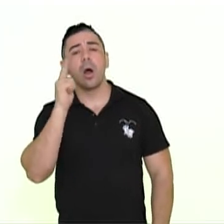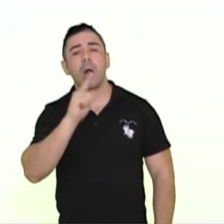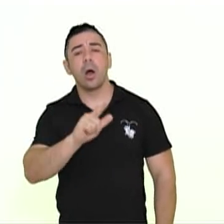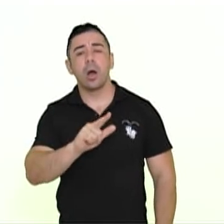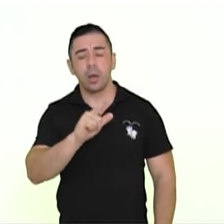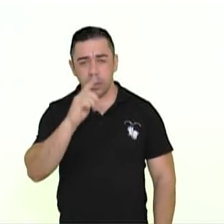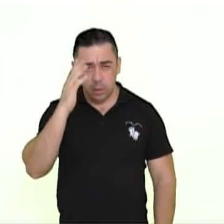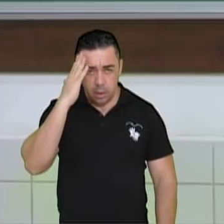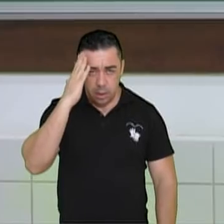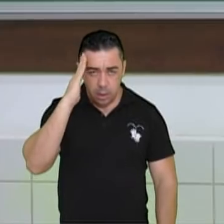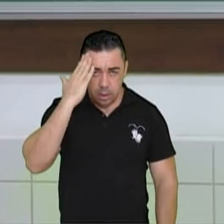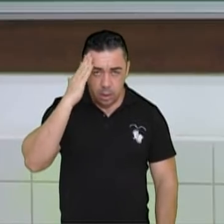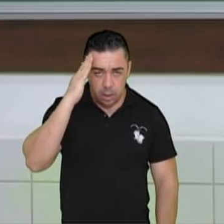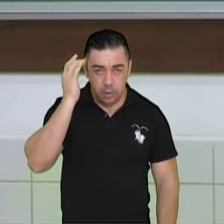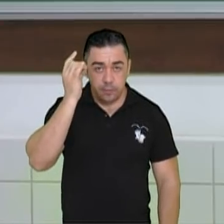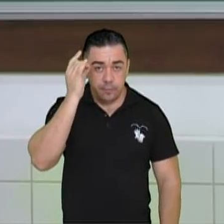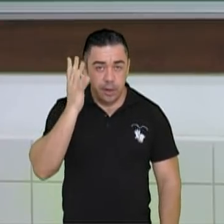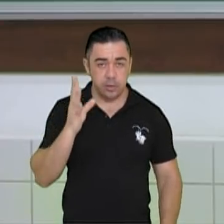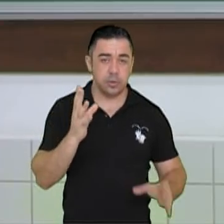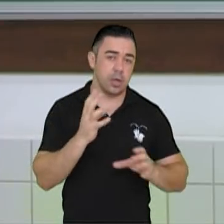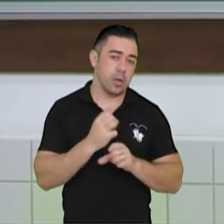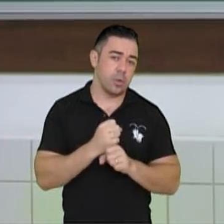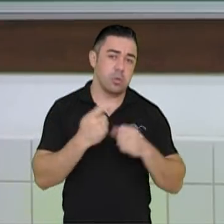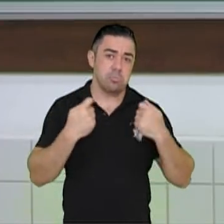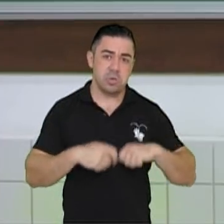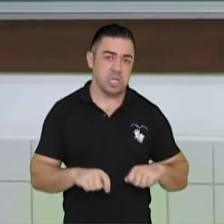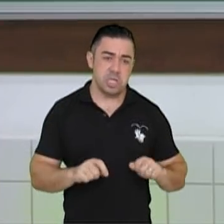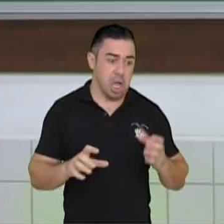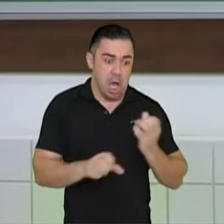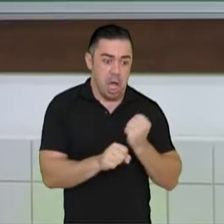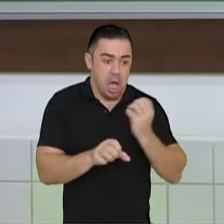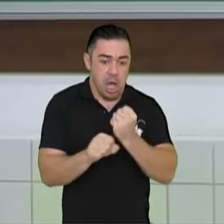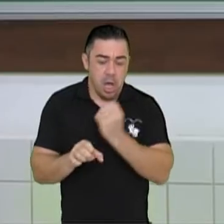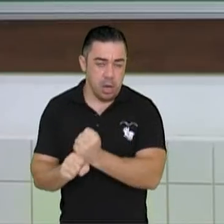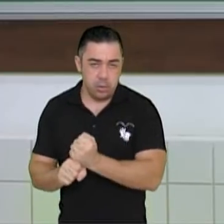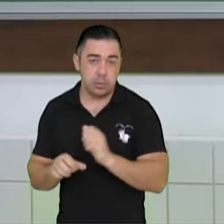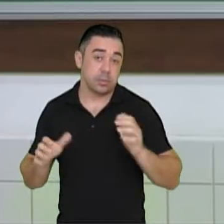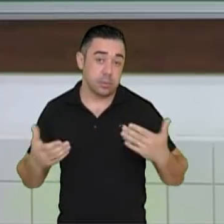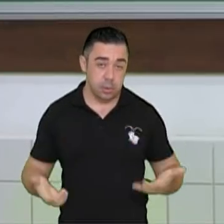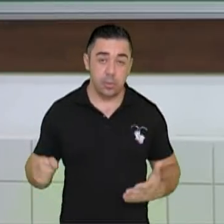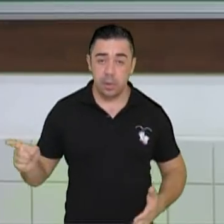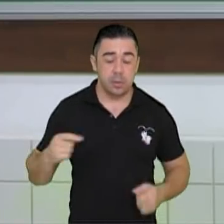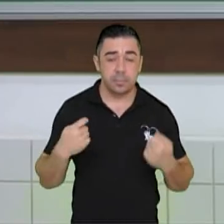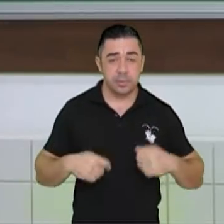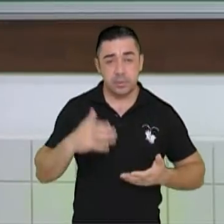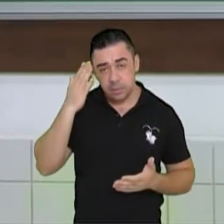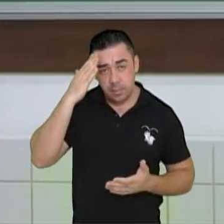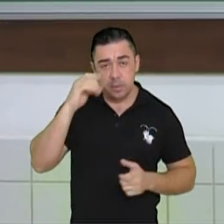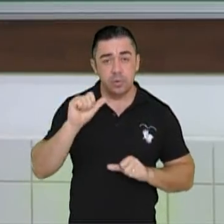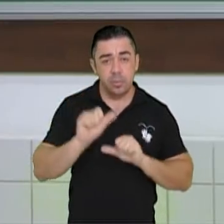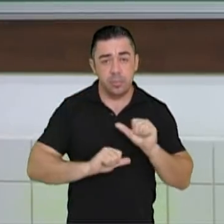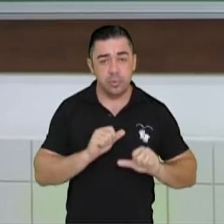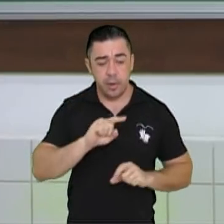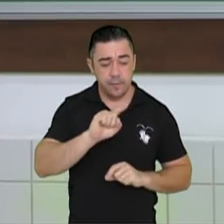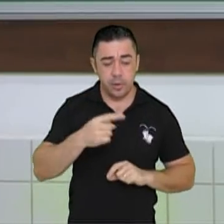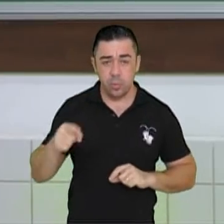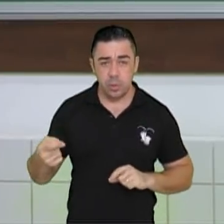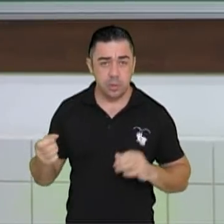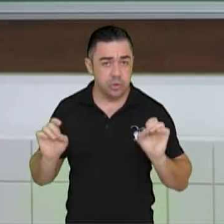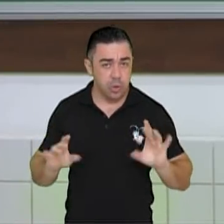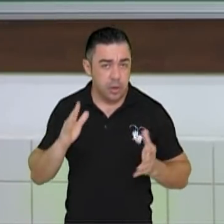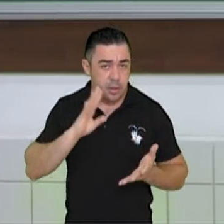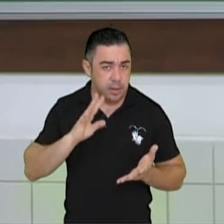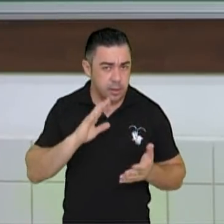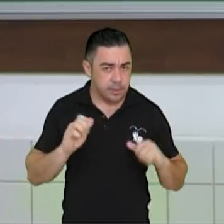umas contas mais fáceis e não precisa ficar fazendo um monte de coisa arada. Nesse caso, a gente só precisou mudar as vírgulas, olha só que